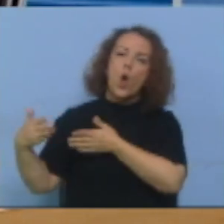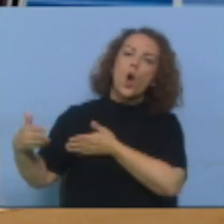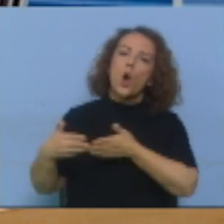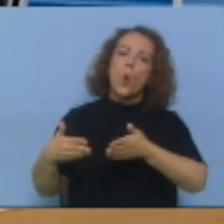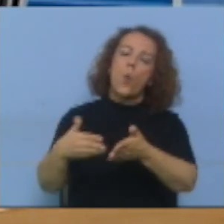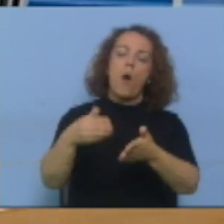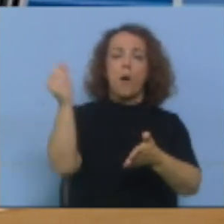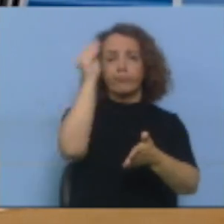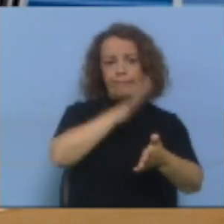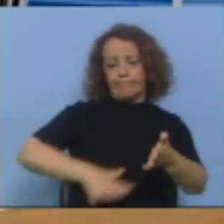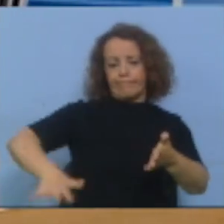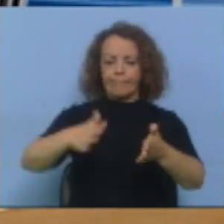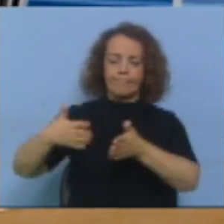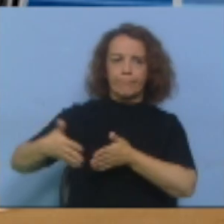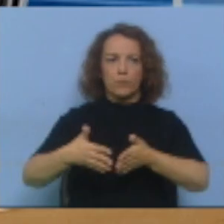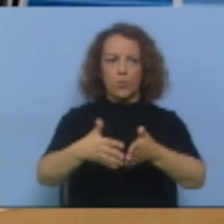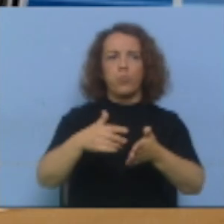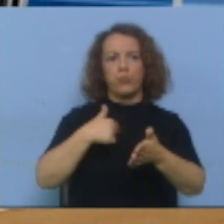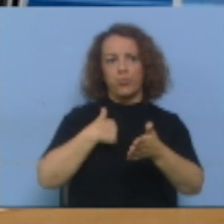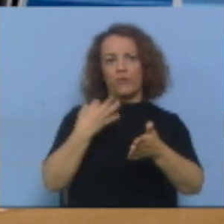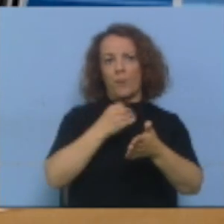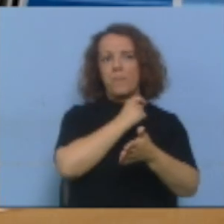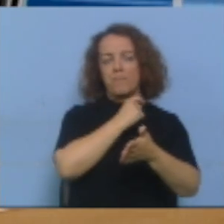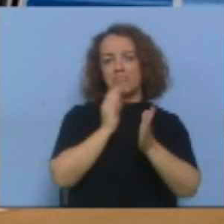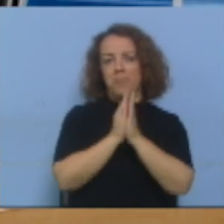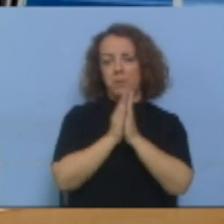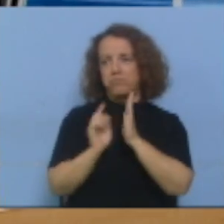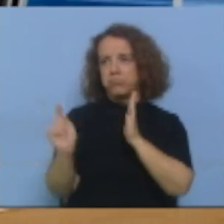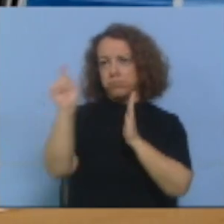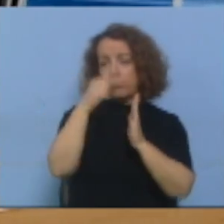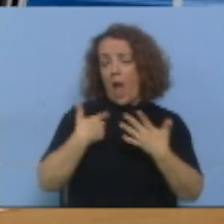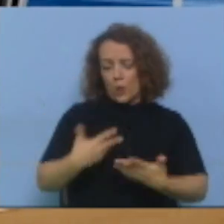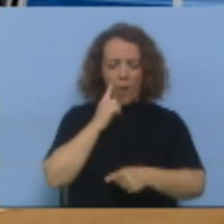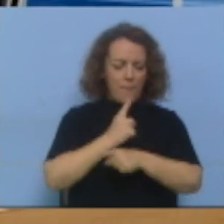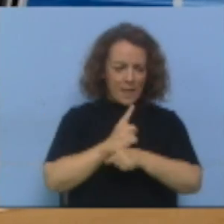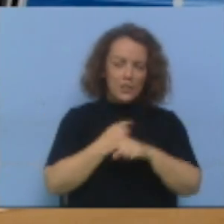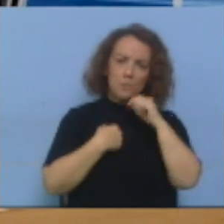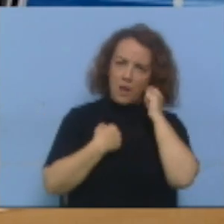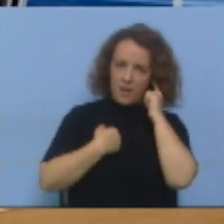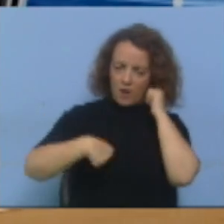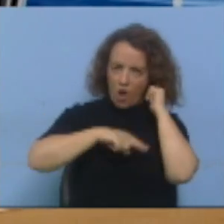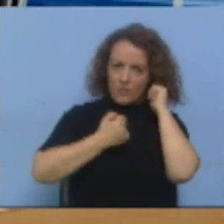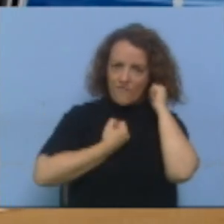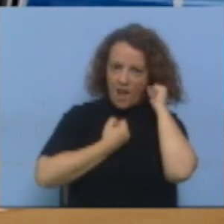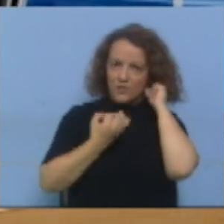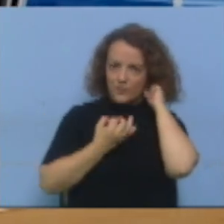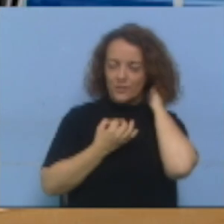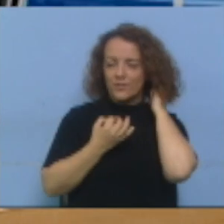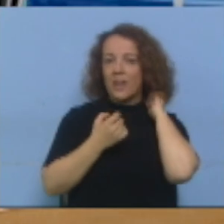da terra. Eu fiz isso em várias paróquias, e mesmo na atual paróquia nós fazemos, quando